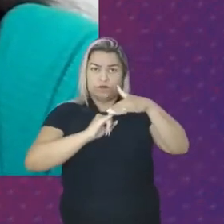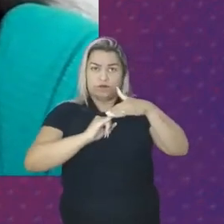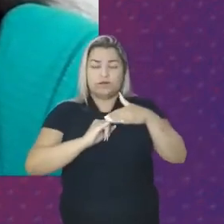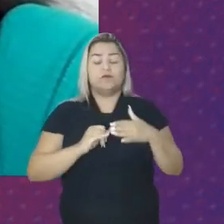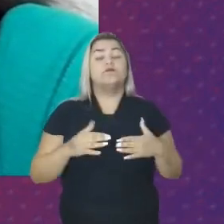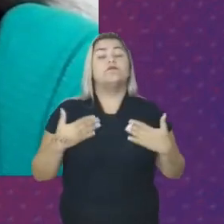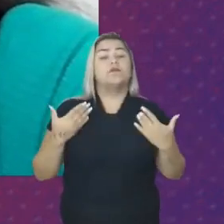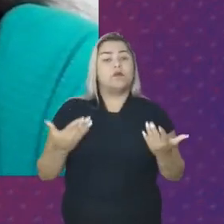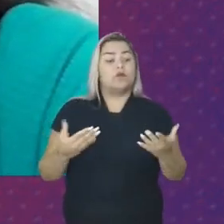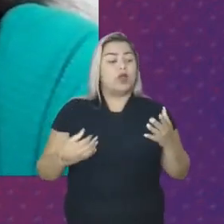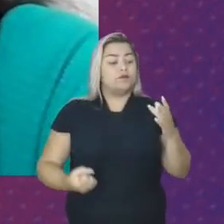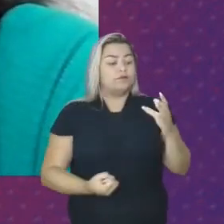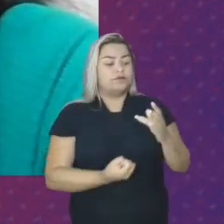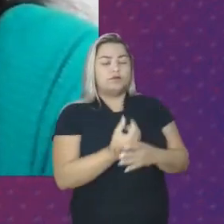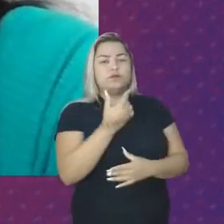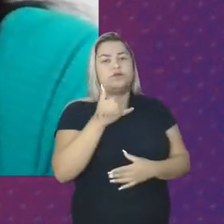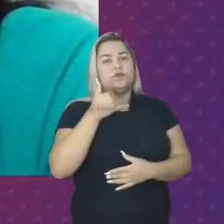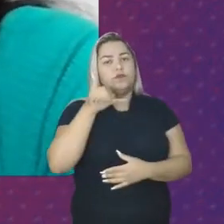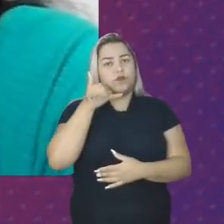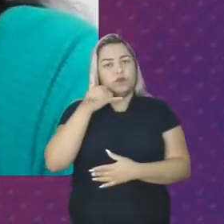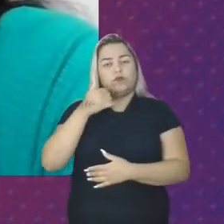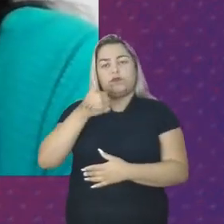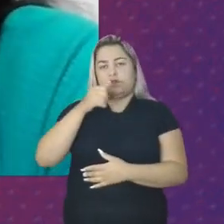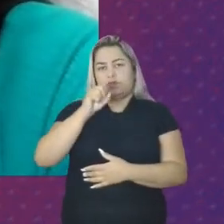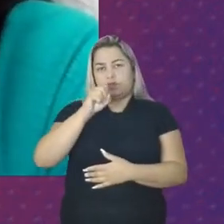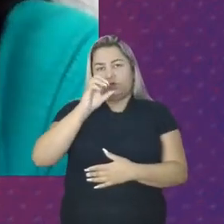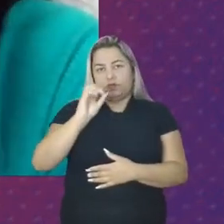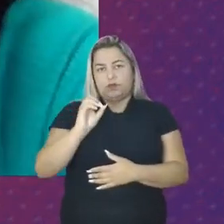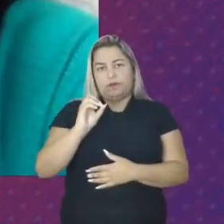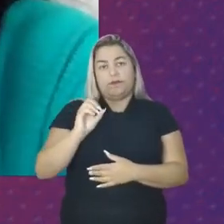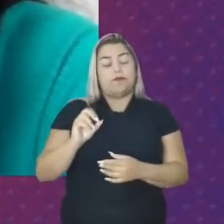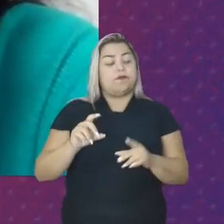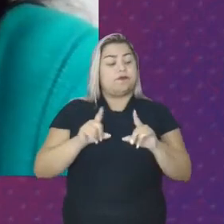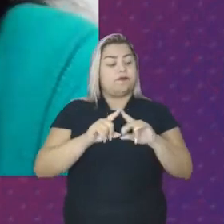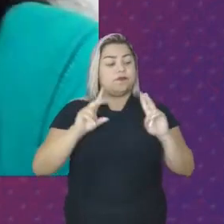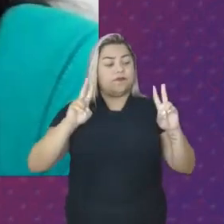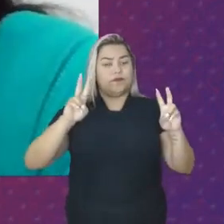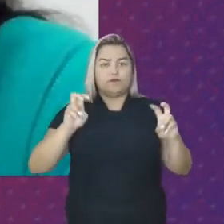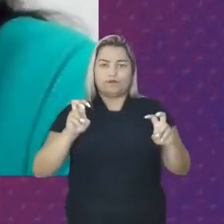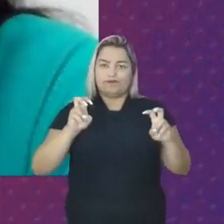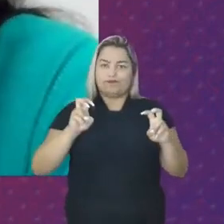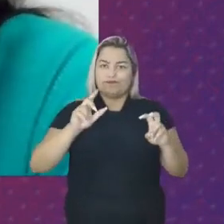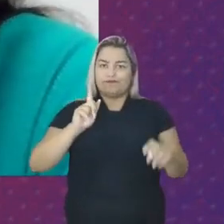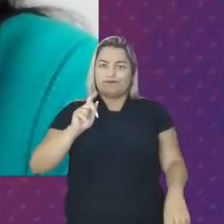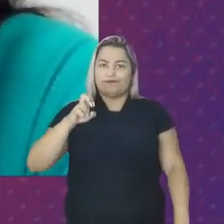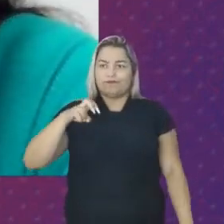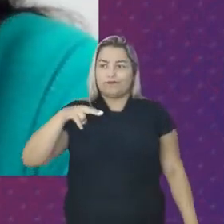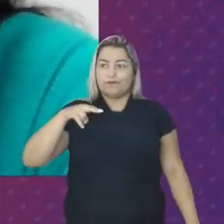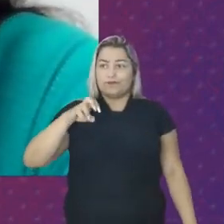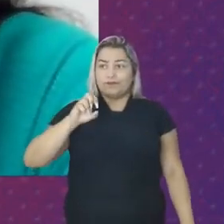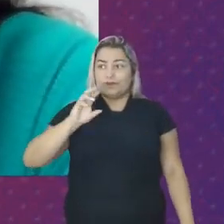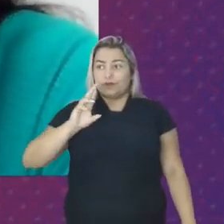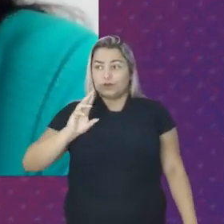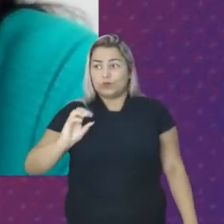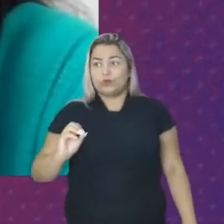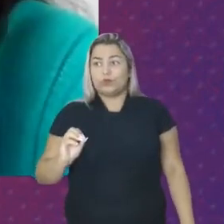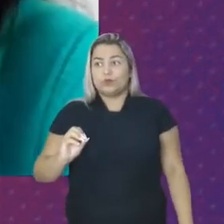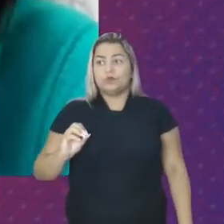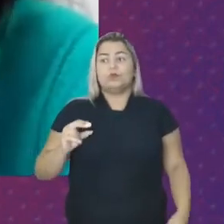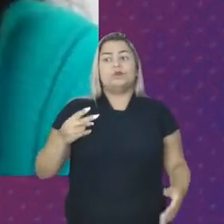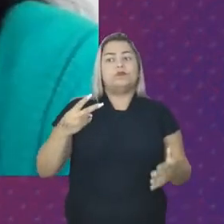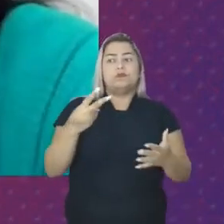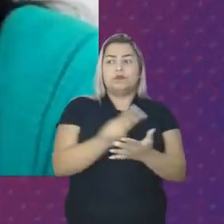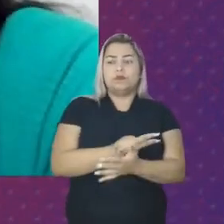com a criação do Ligue 180, essa temática de violência de gênero passa para um caráter